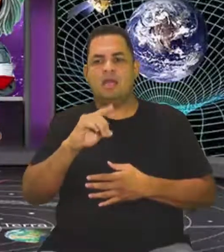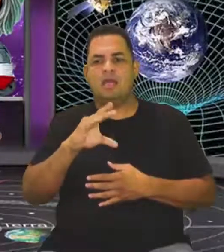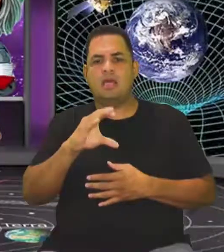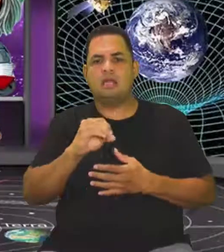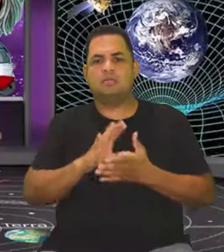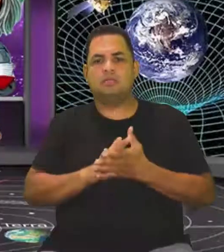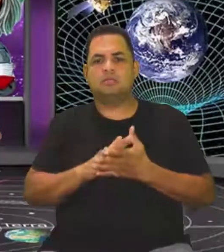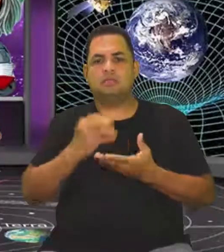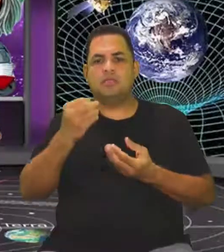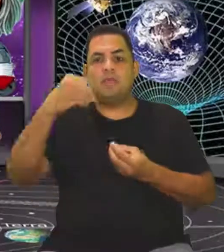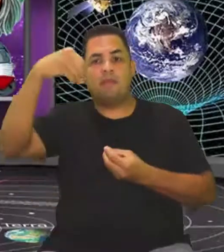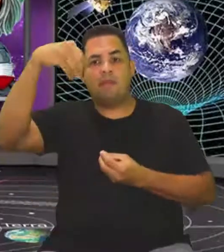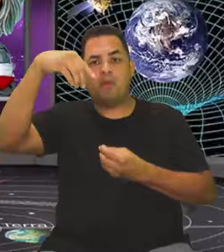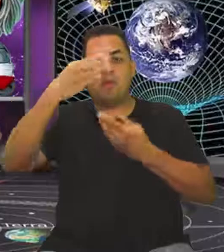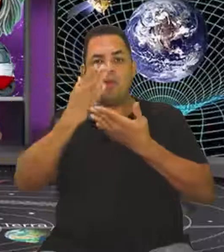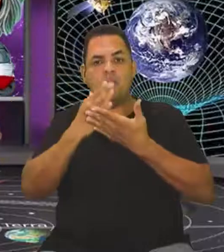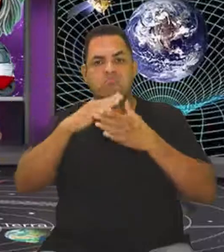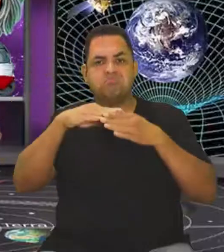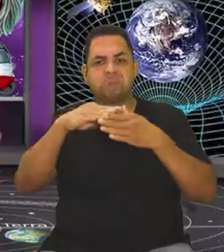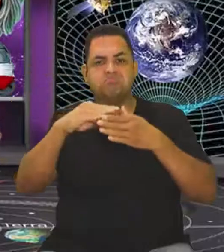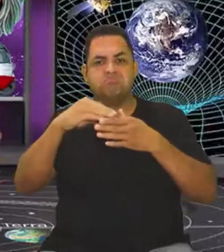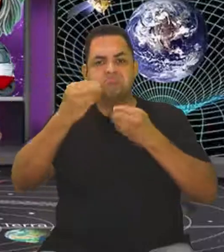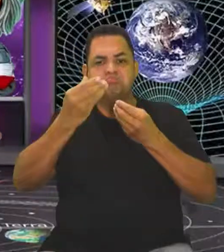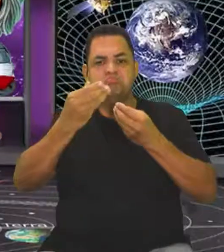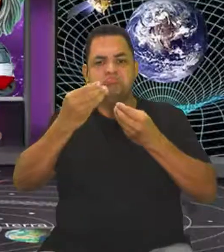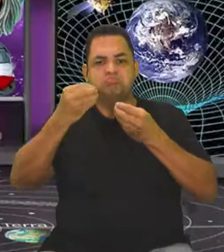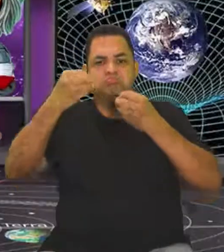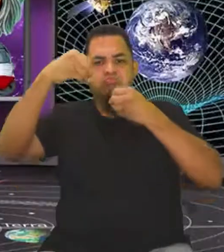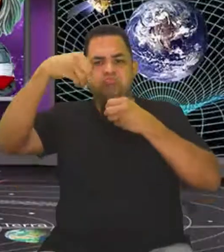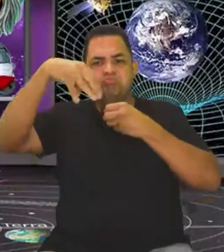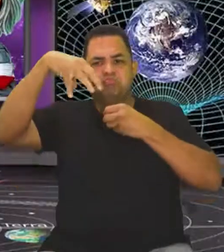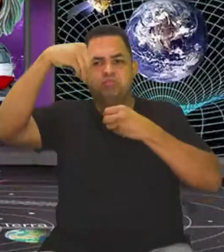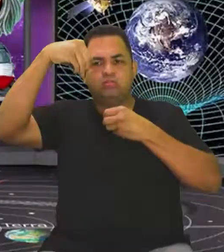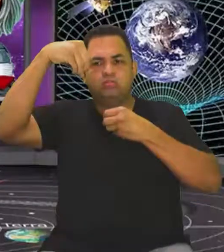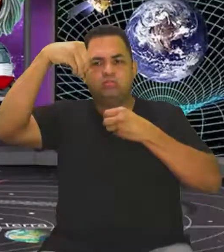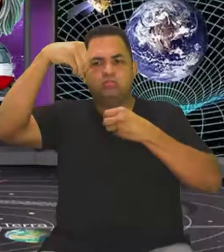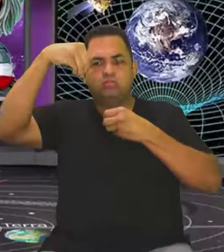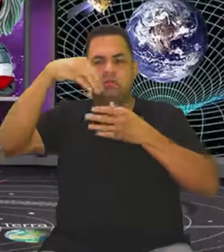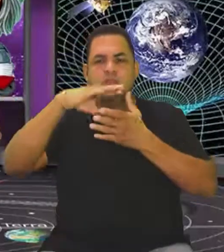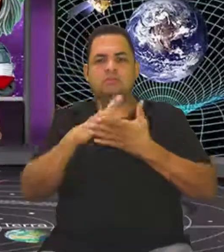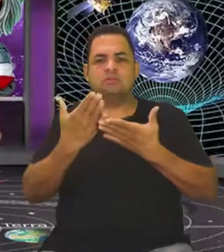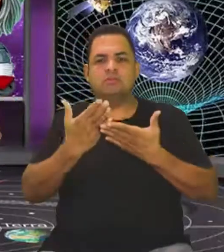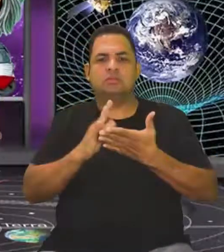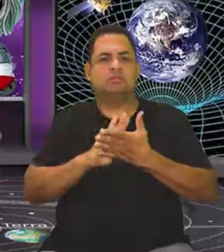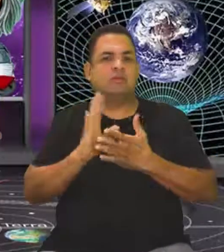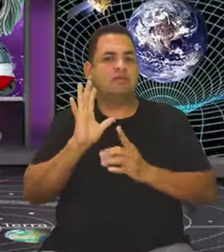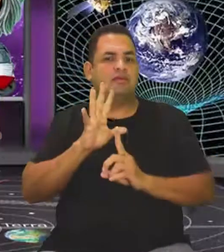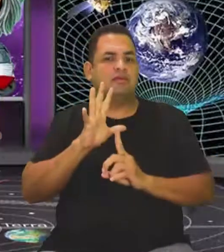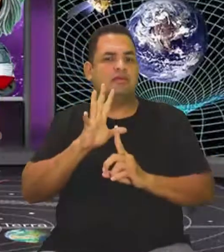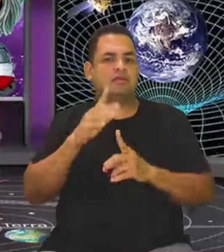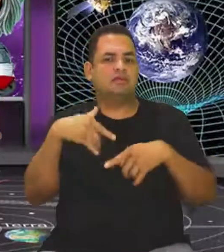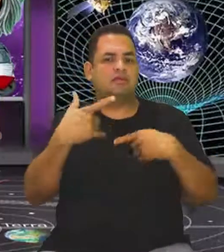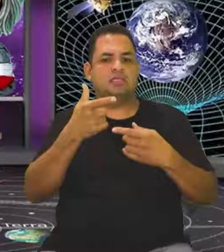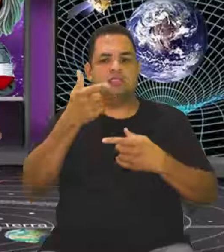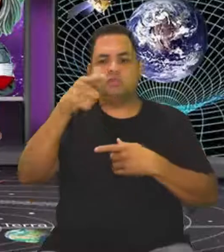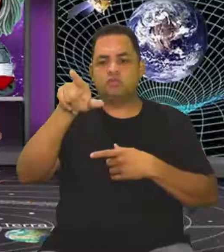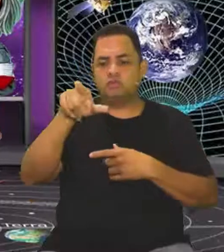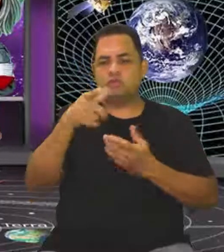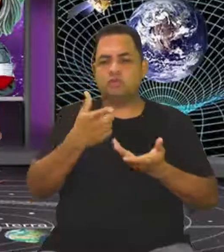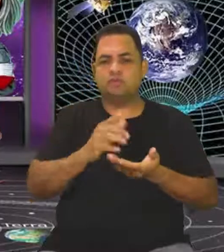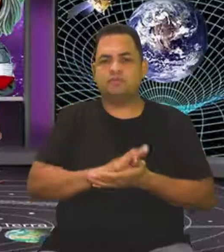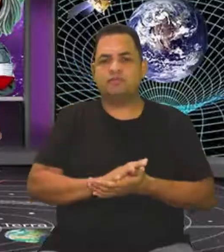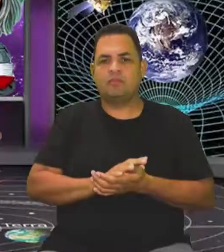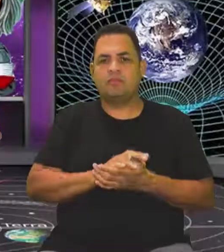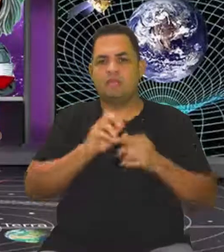queimar determinada lâmpada, não vai interferir no funcionamento das demais. Em série, não. Se você queimar uma